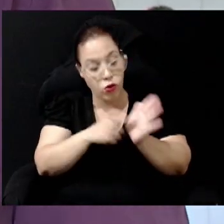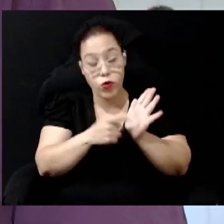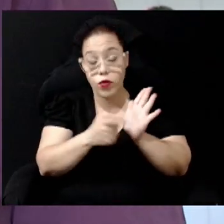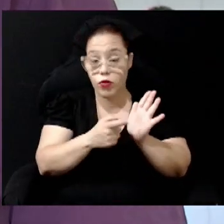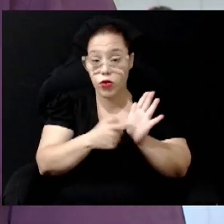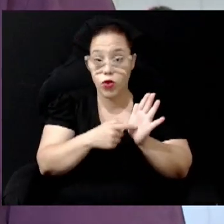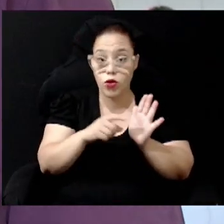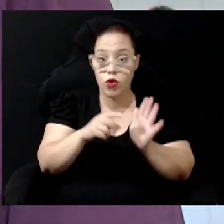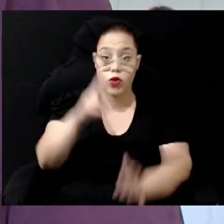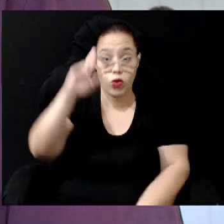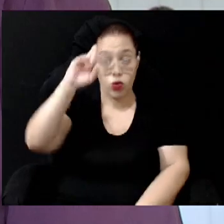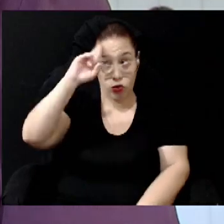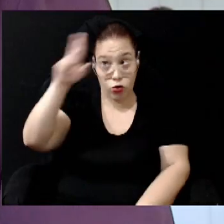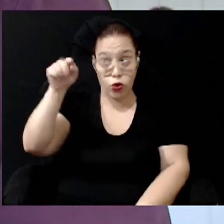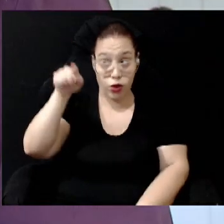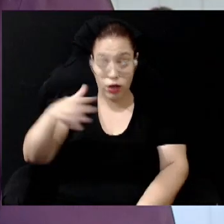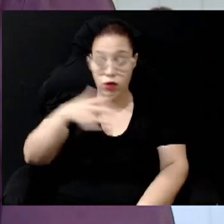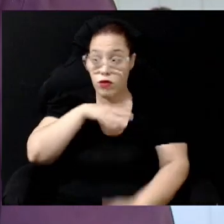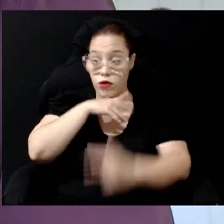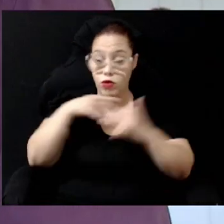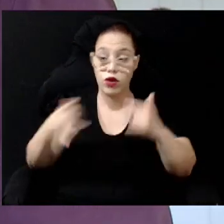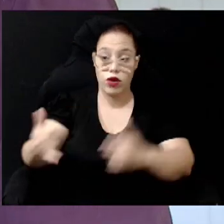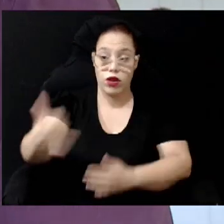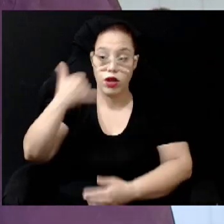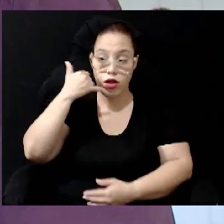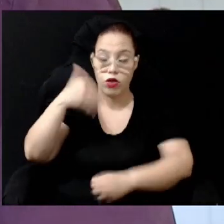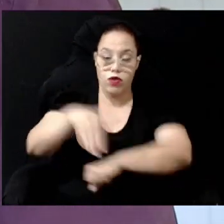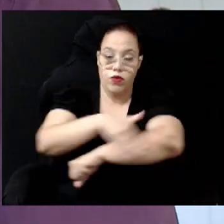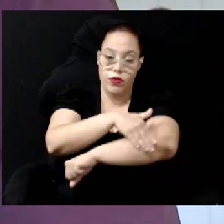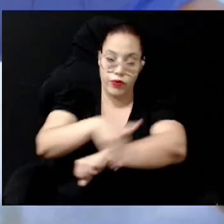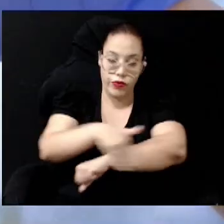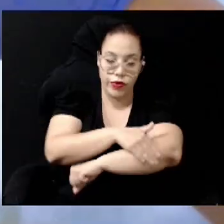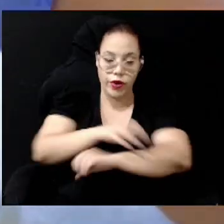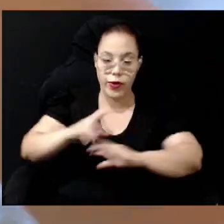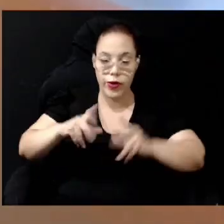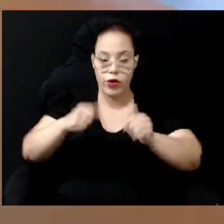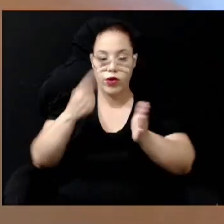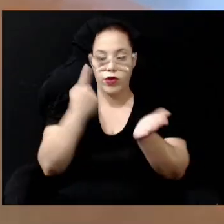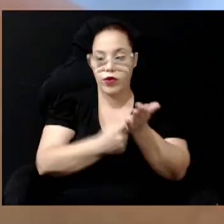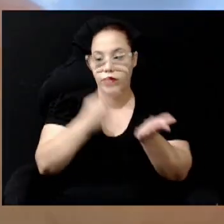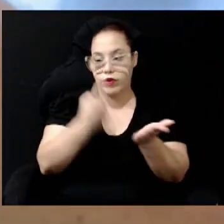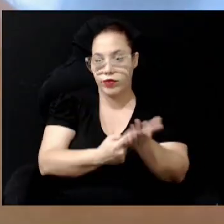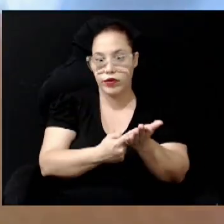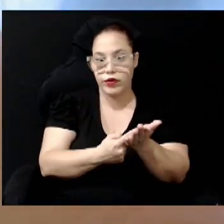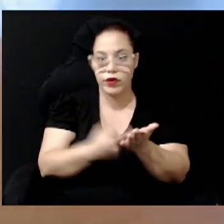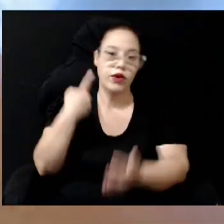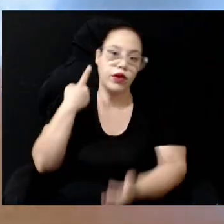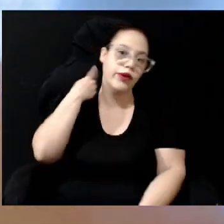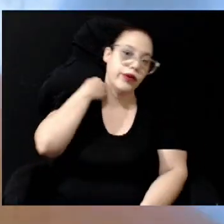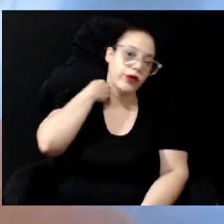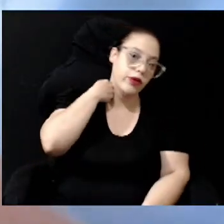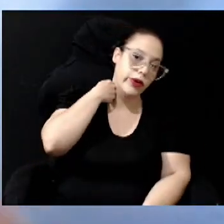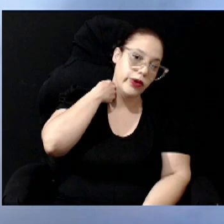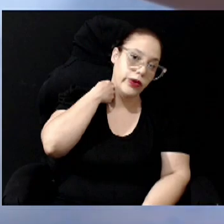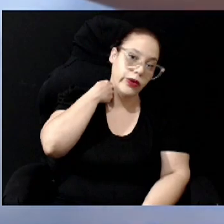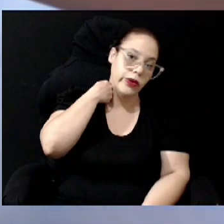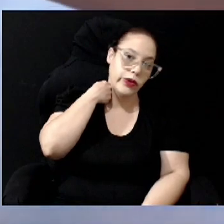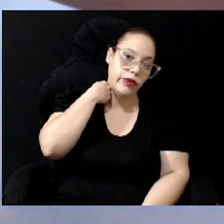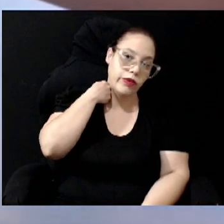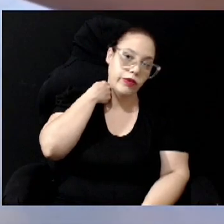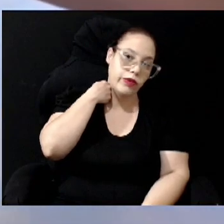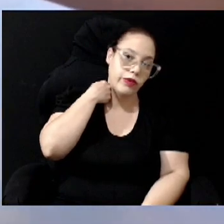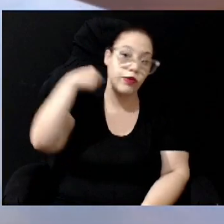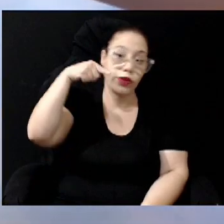desse animal. Então, telefone, endereço, tudo que foi cadastrado no momento da microchipagem. Através do microchip desse animal,